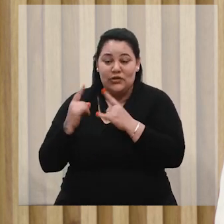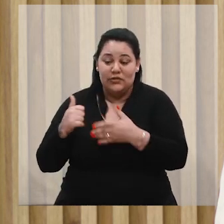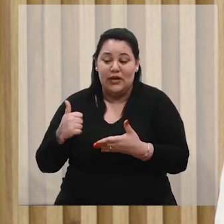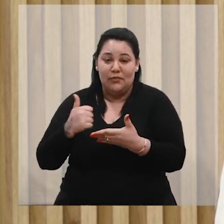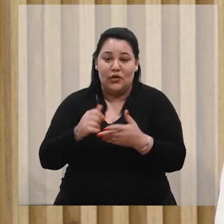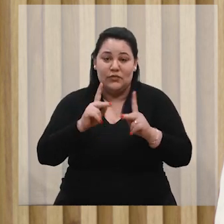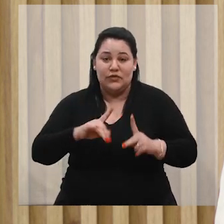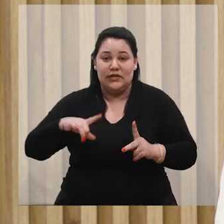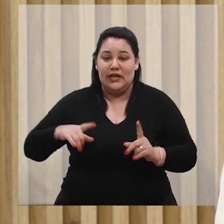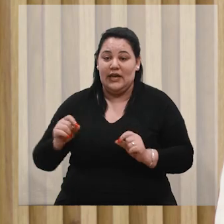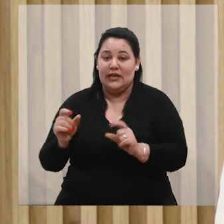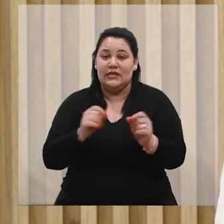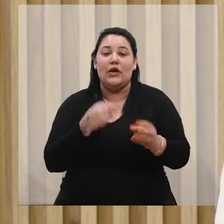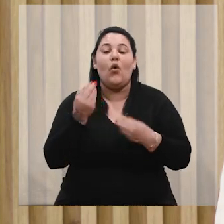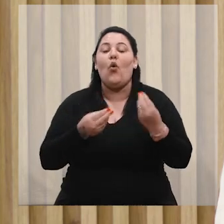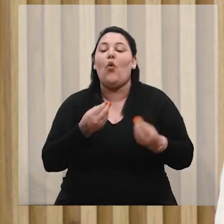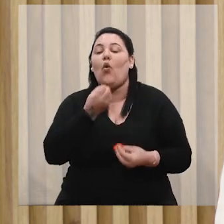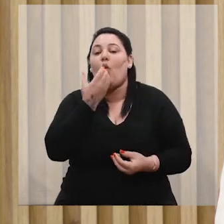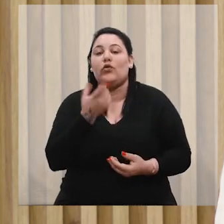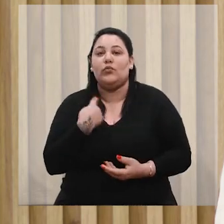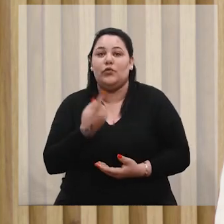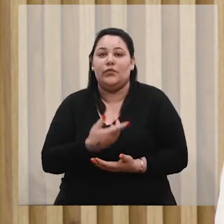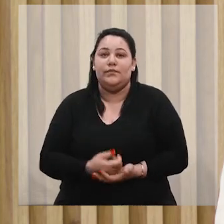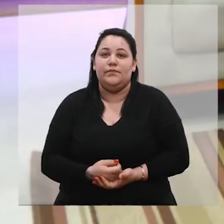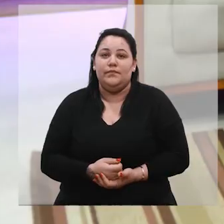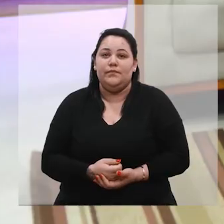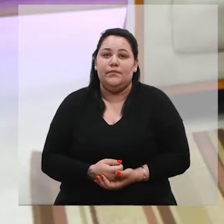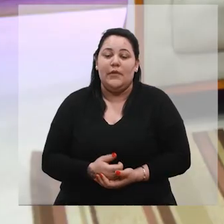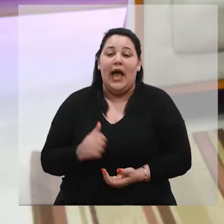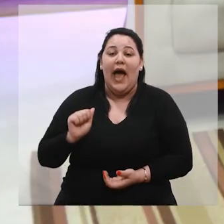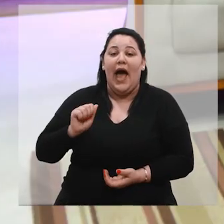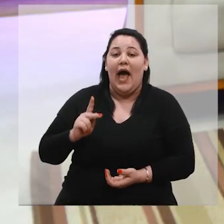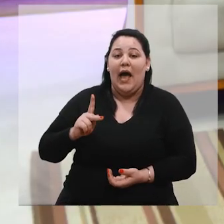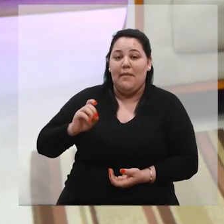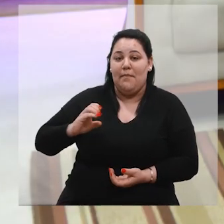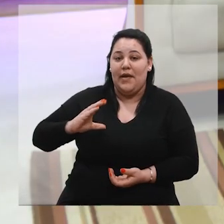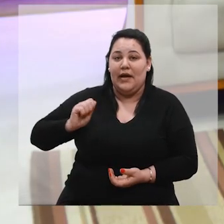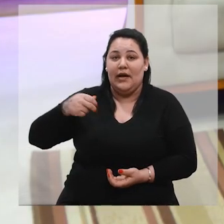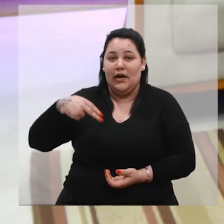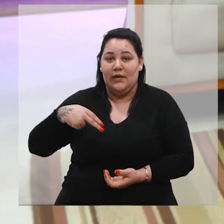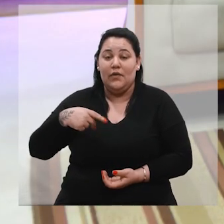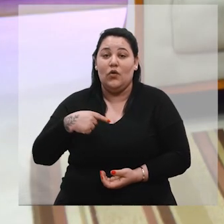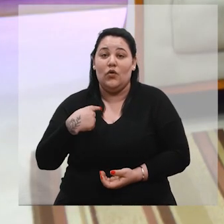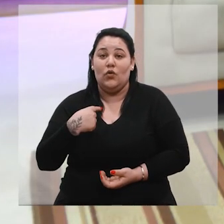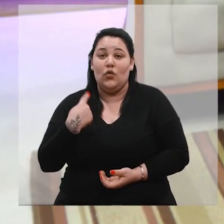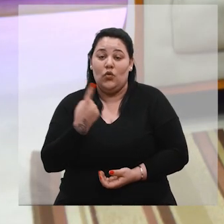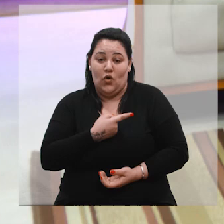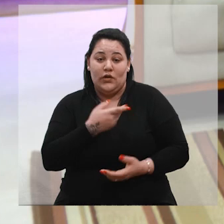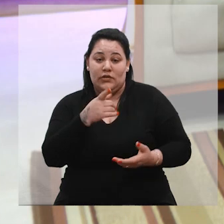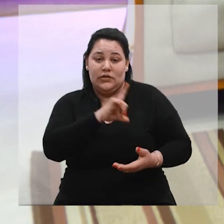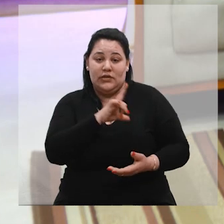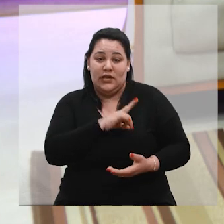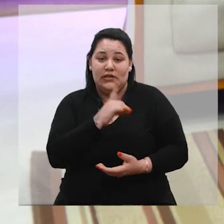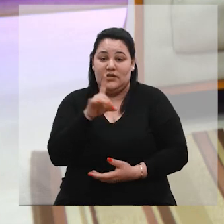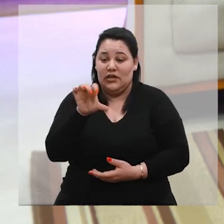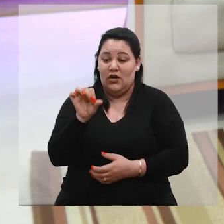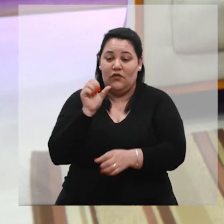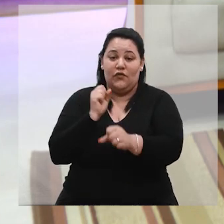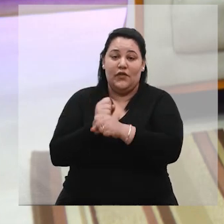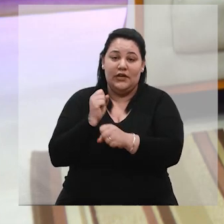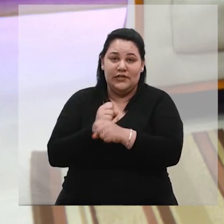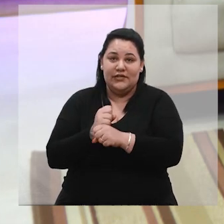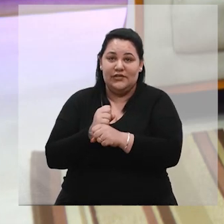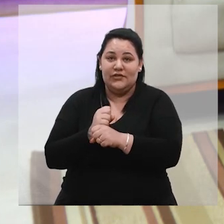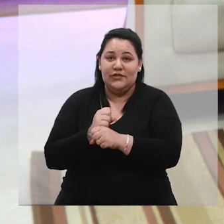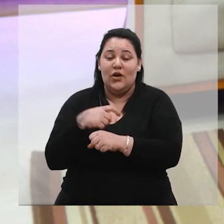têm câncer, né? Isso. Conta como é que funciona. Então, a APECAM, né? Hoje temos 19 anos de jornada, ano que vem